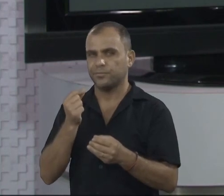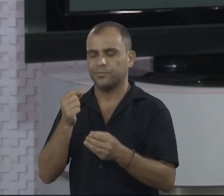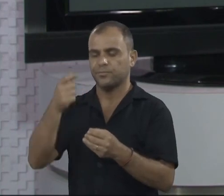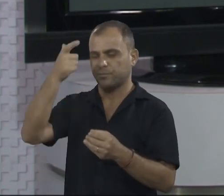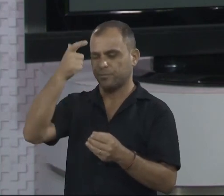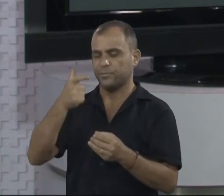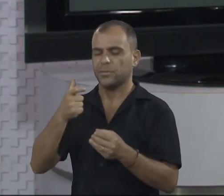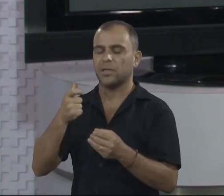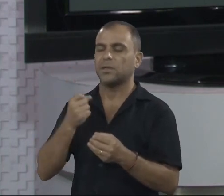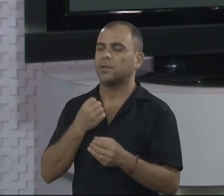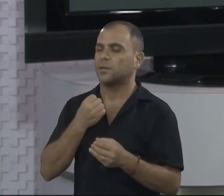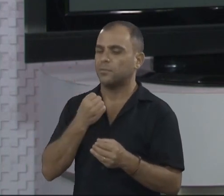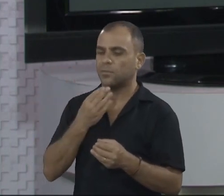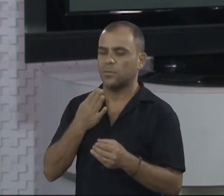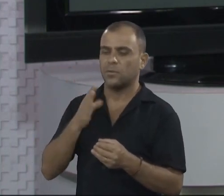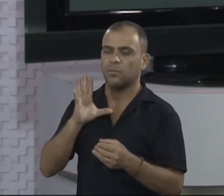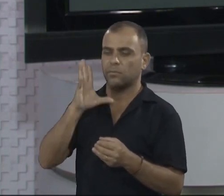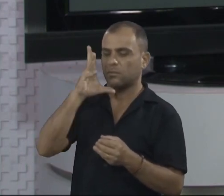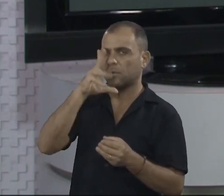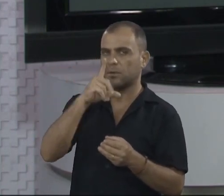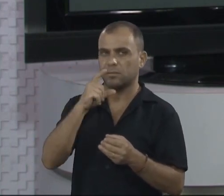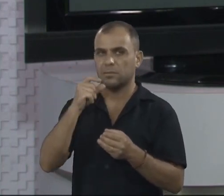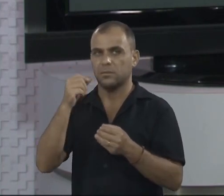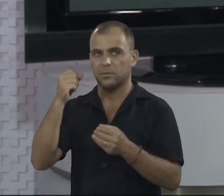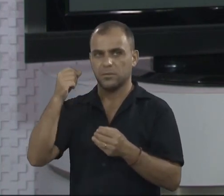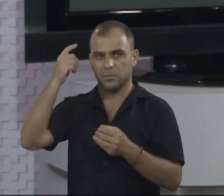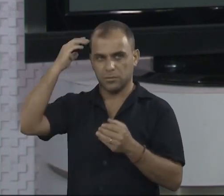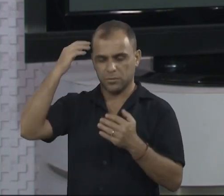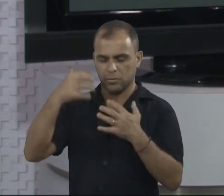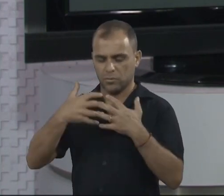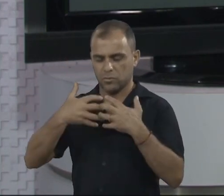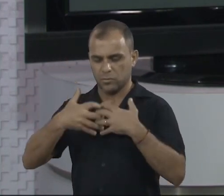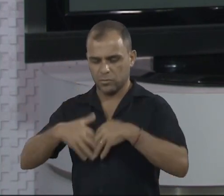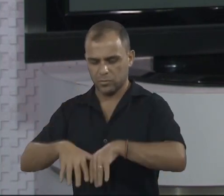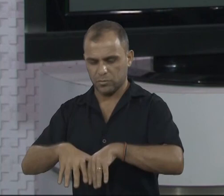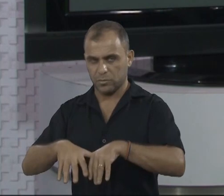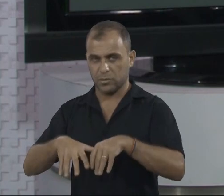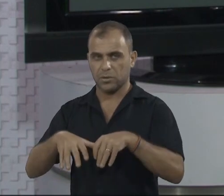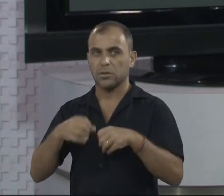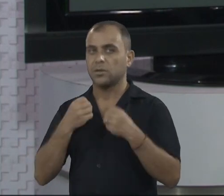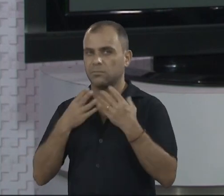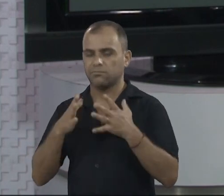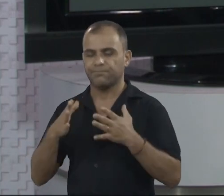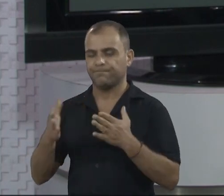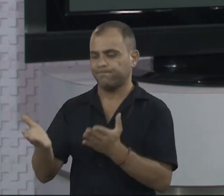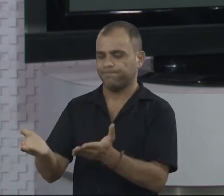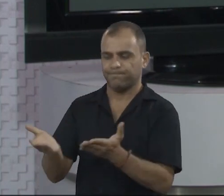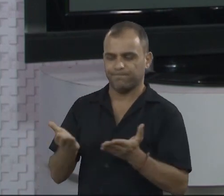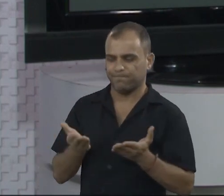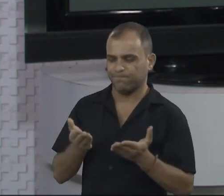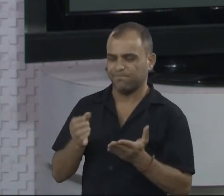sistema neurônio é privilegiado, o seu sistema nervoso é privilegiado. Então, não deixem que